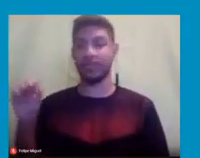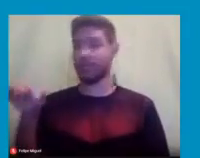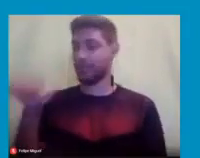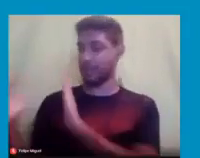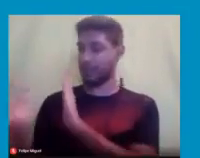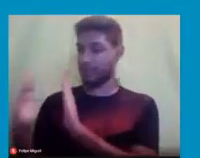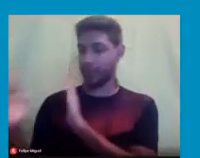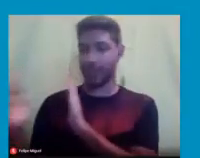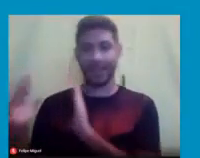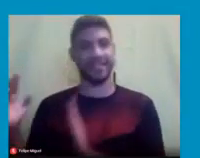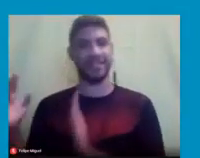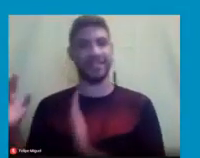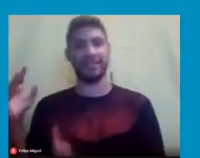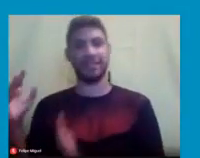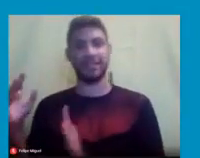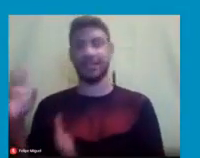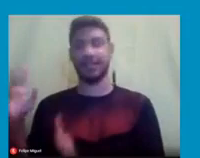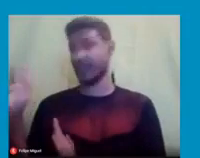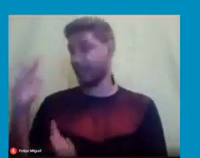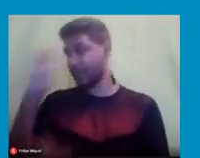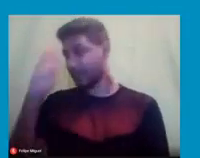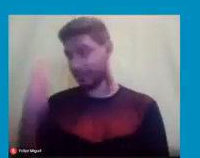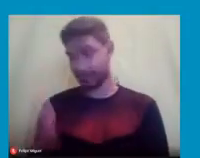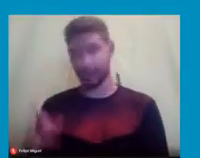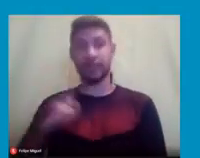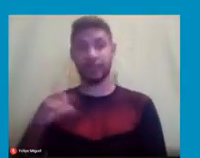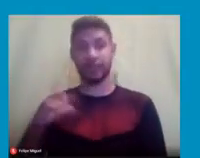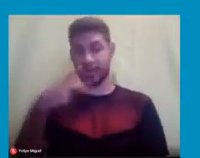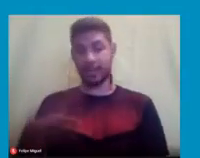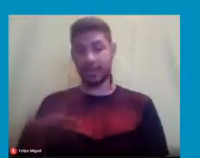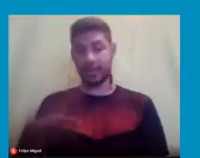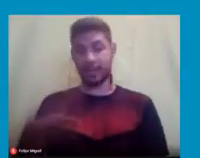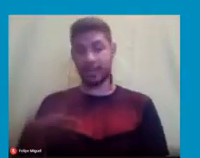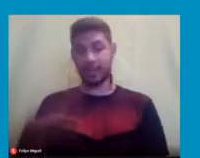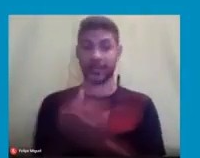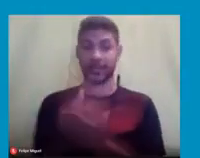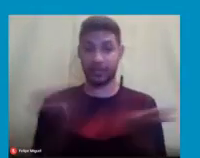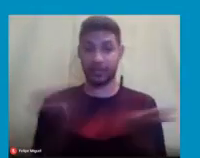nos provocar essa questão racial no Brasil. Jaqueline.